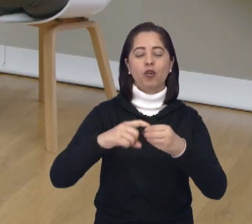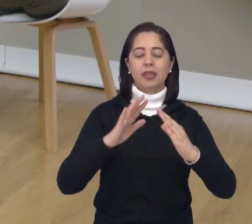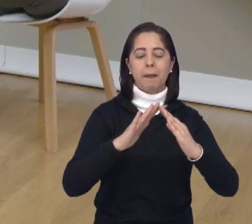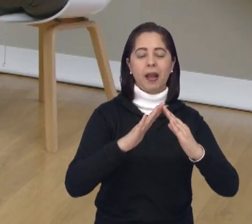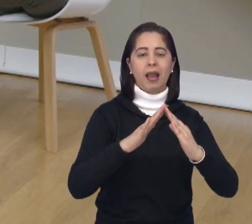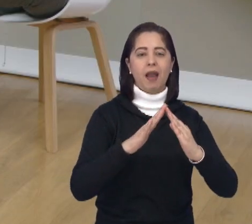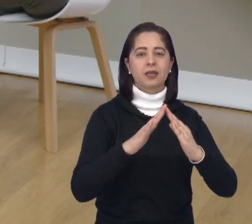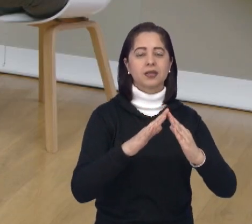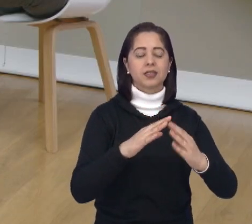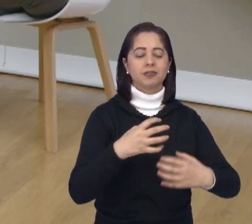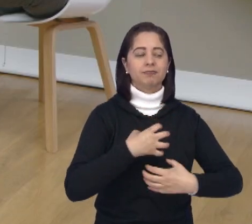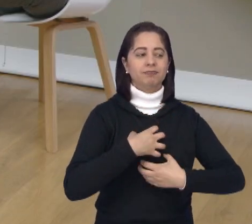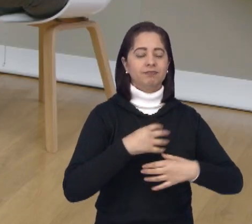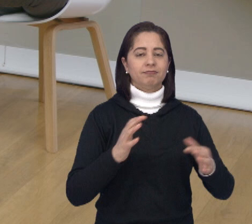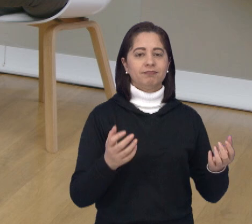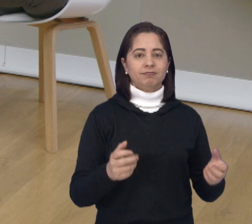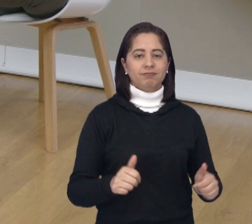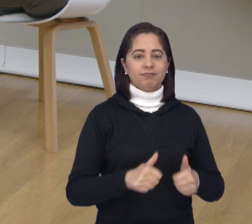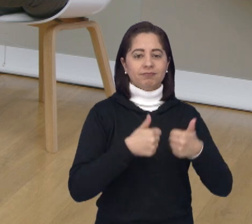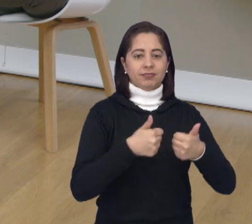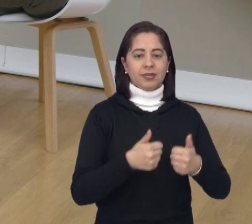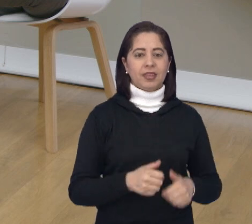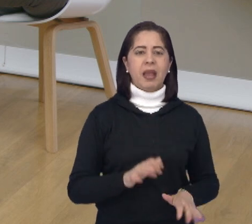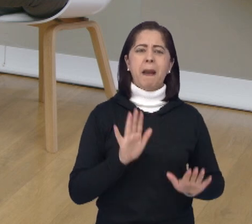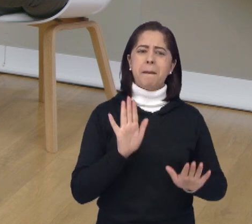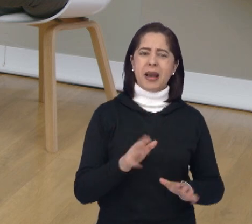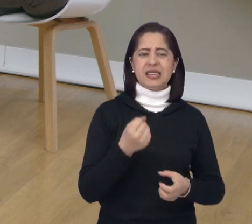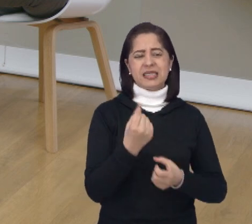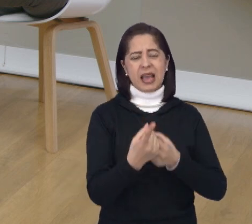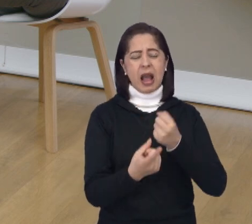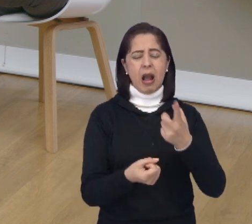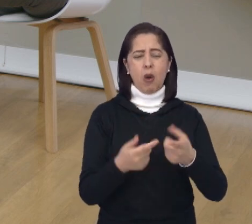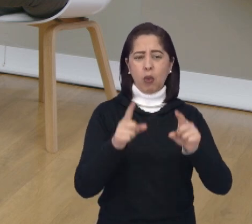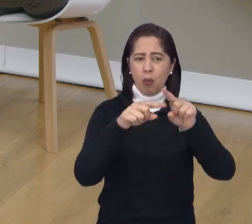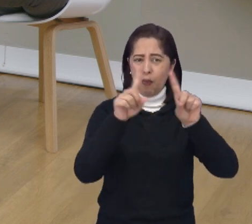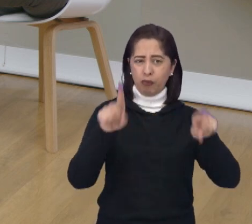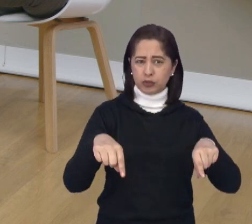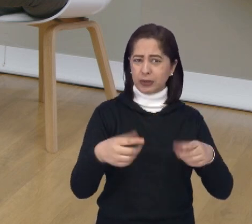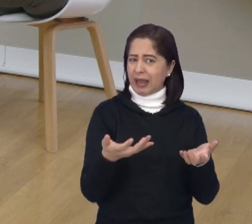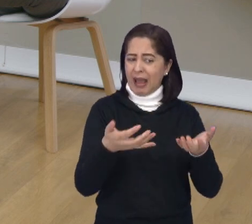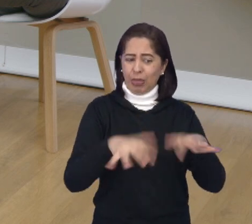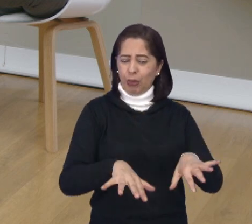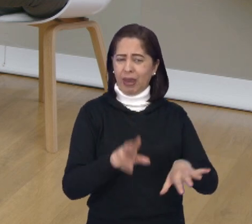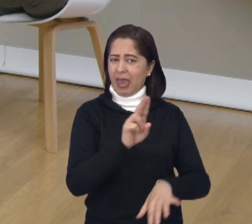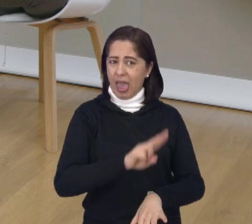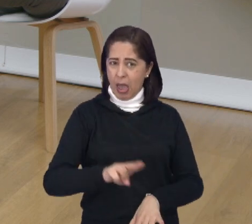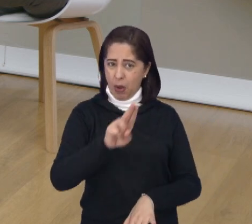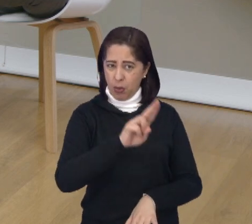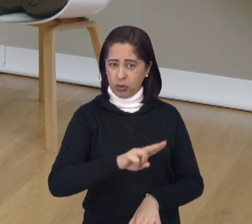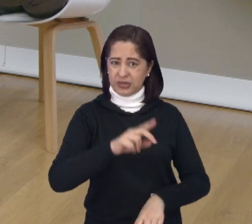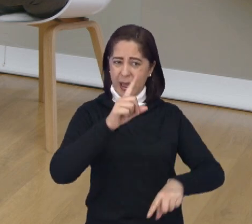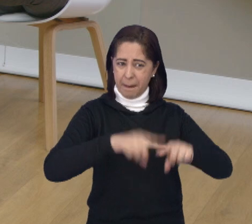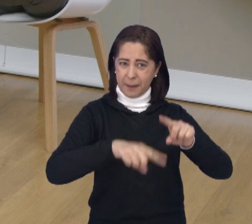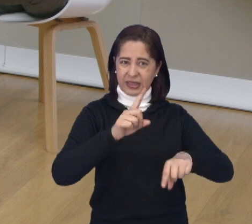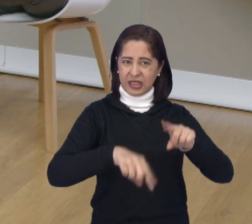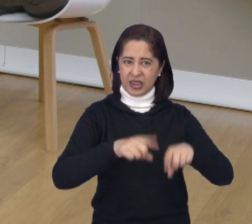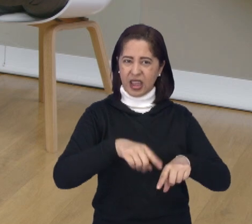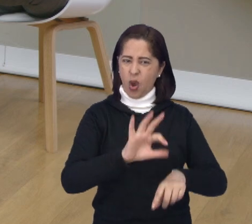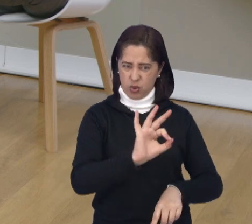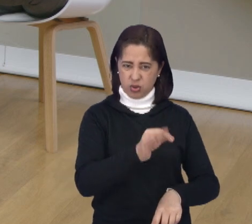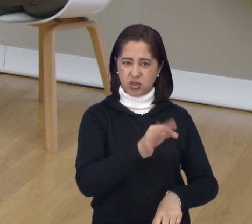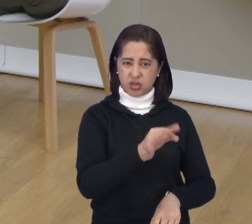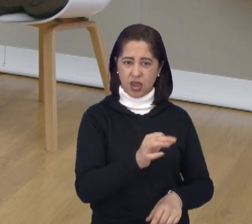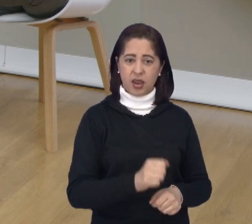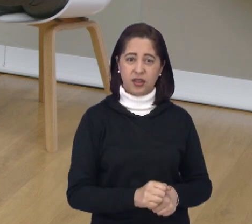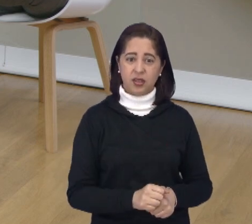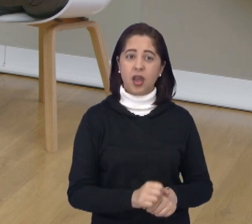Sim. Doutor, mas ainda existe um pouco de resistência dos colaboradores? Porque às vezes a empresa oferece todos os equipamentos. Então, como médico do trabalho, eu